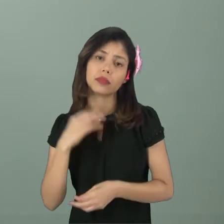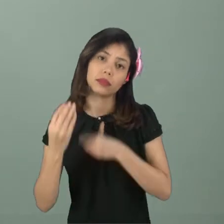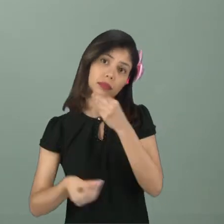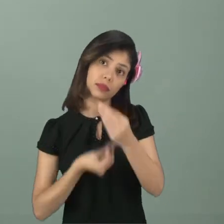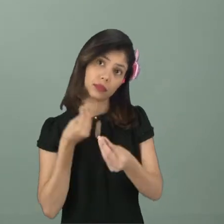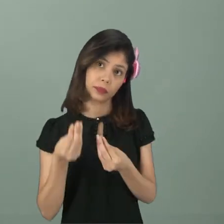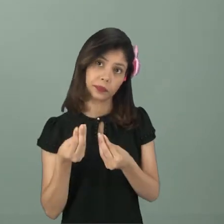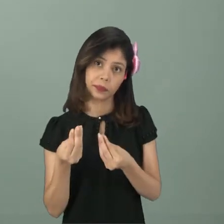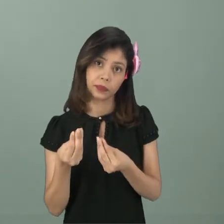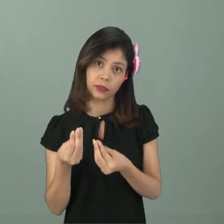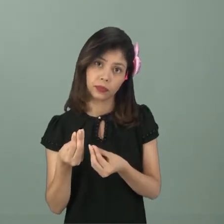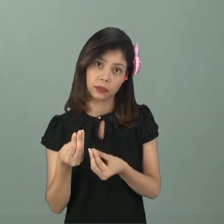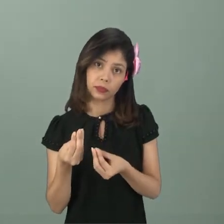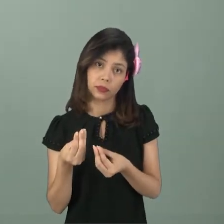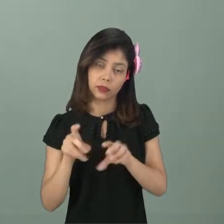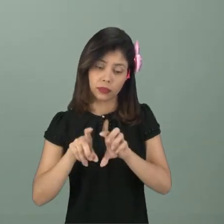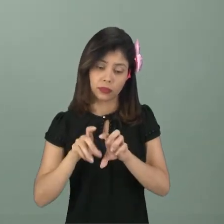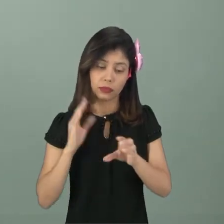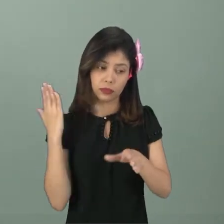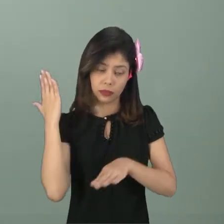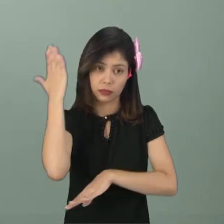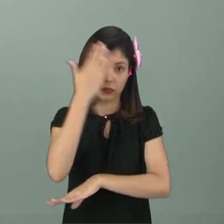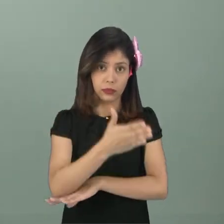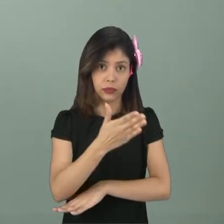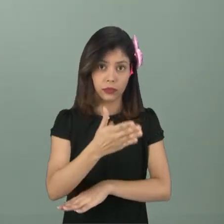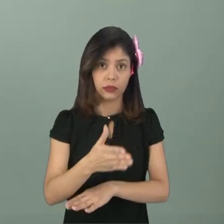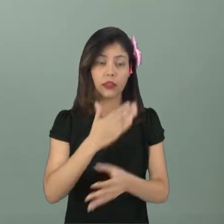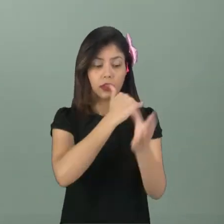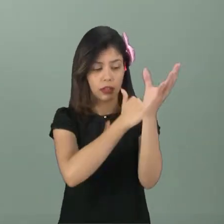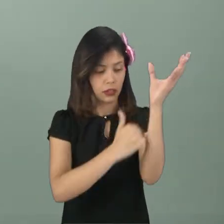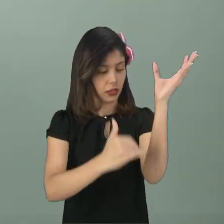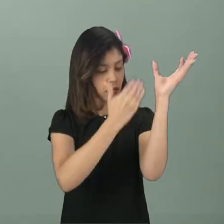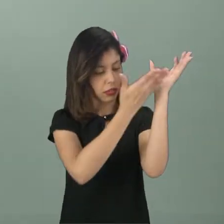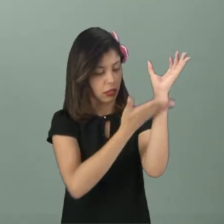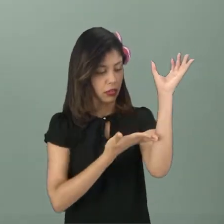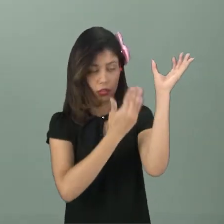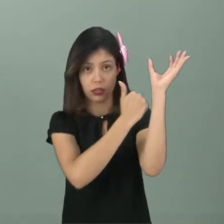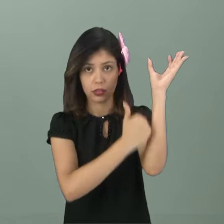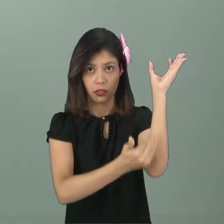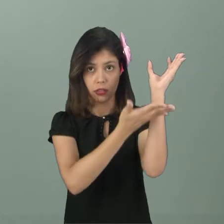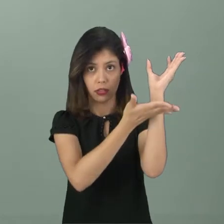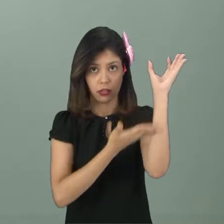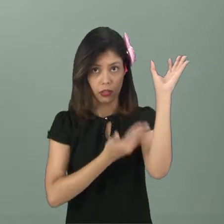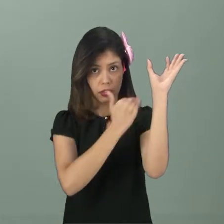uma forma reta. Eles chegavam na seringa e cortavam reto a